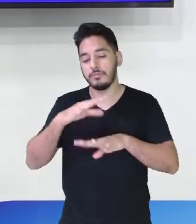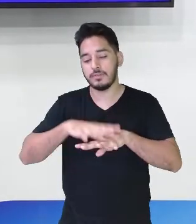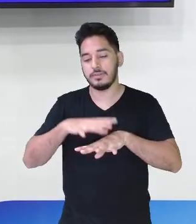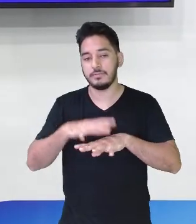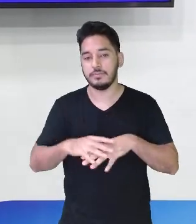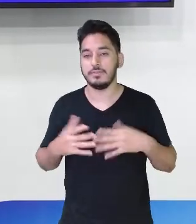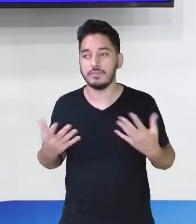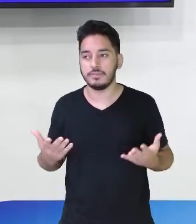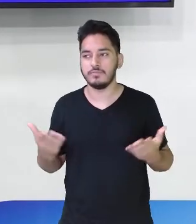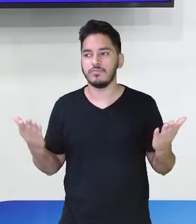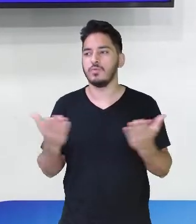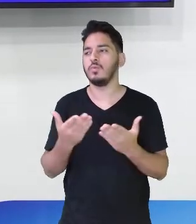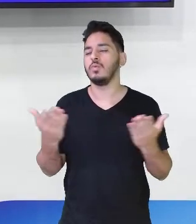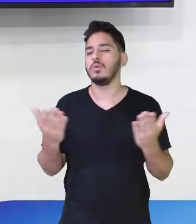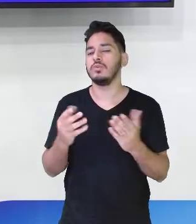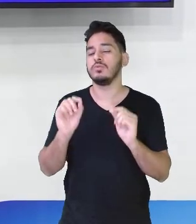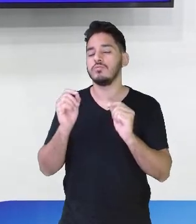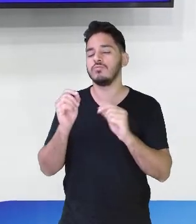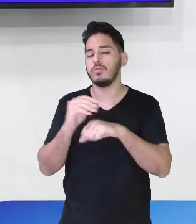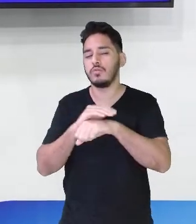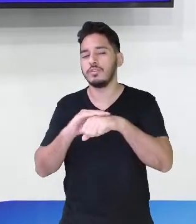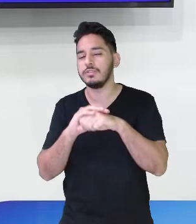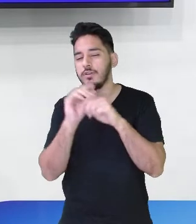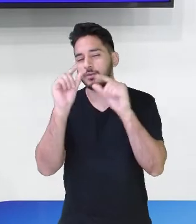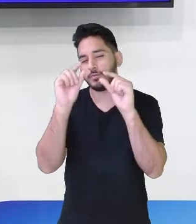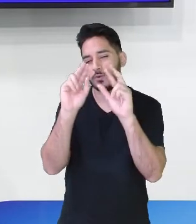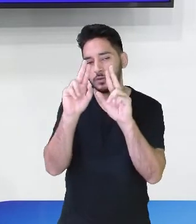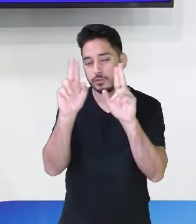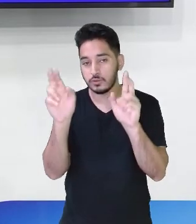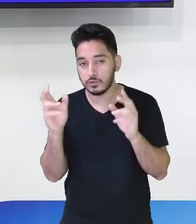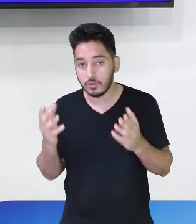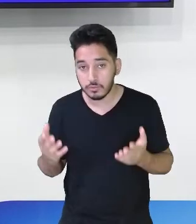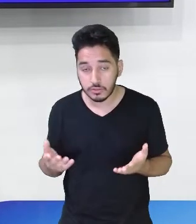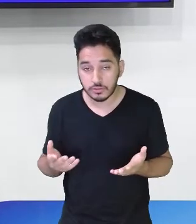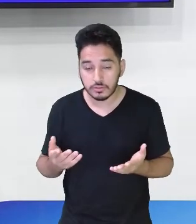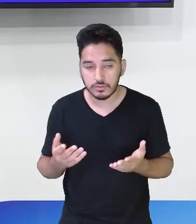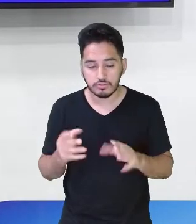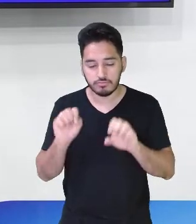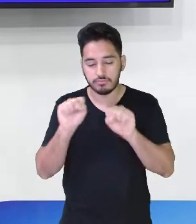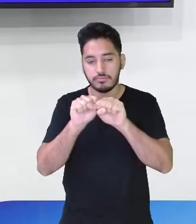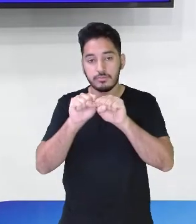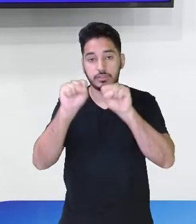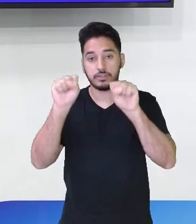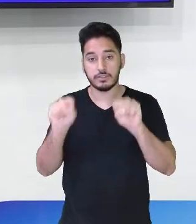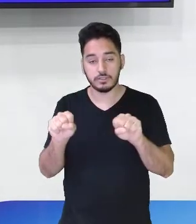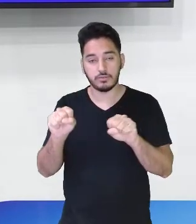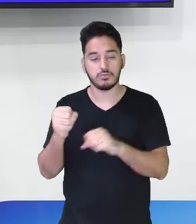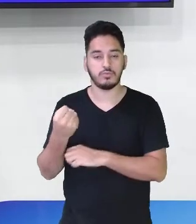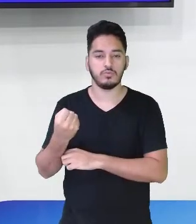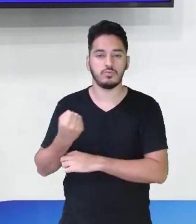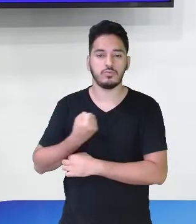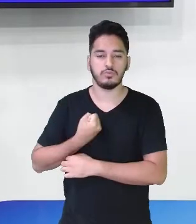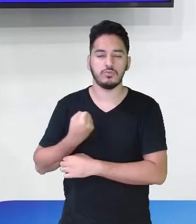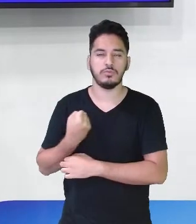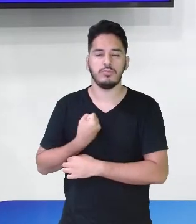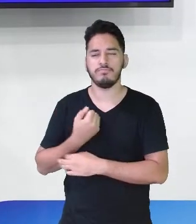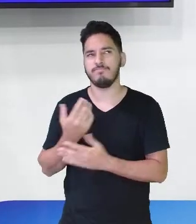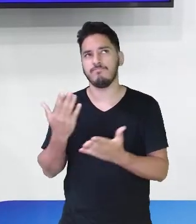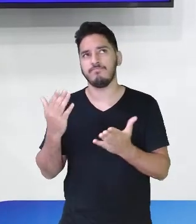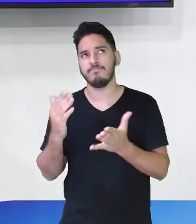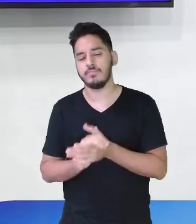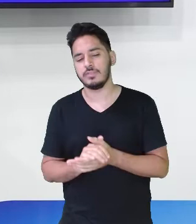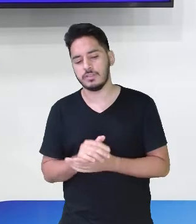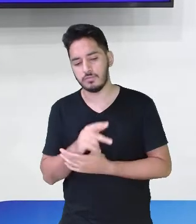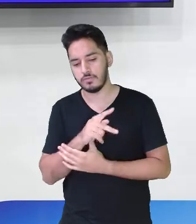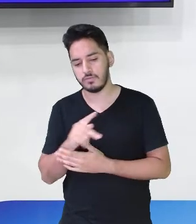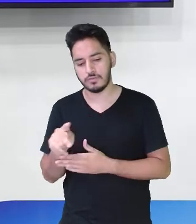matemática. Hoje a gente vai conversar um pouco sobre sistemas de numeração. Eita,